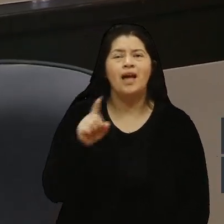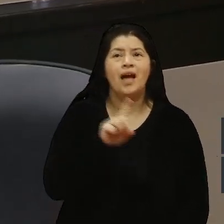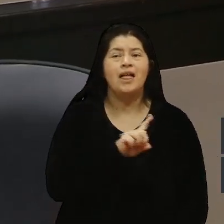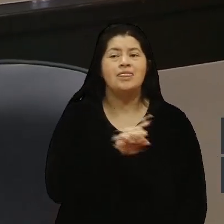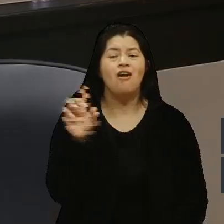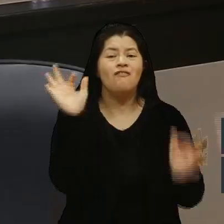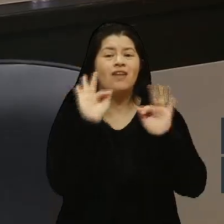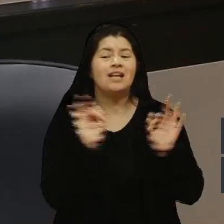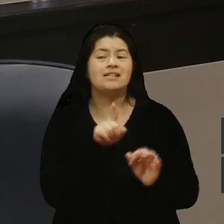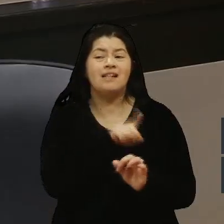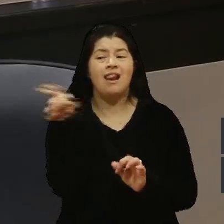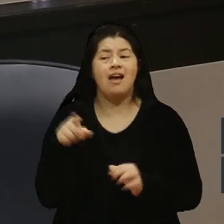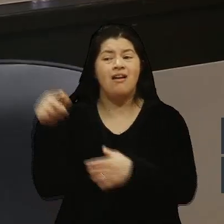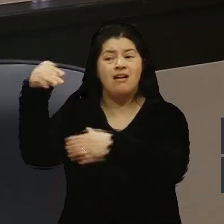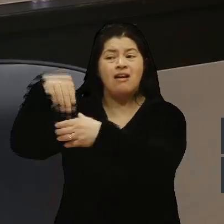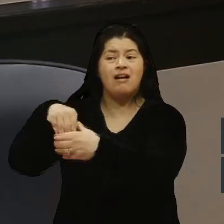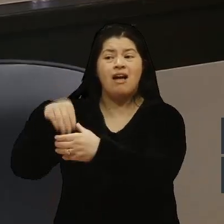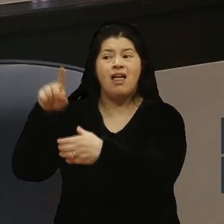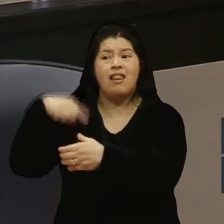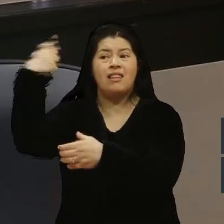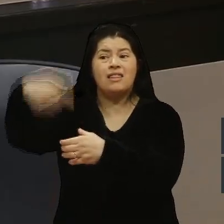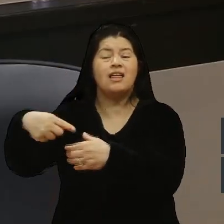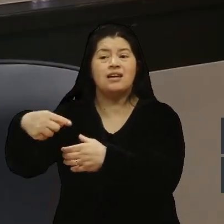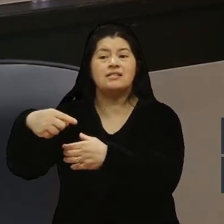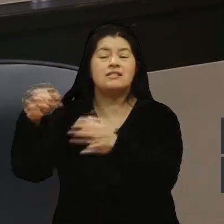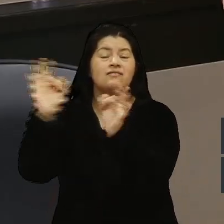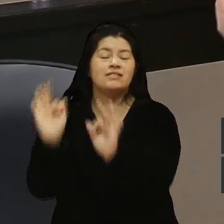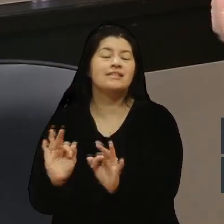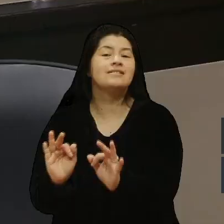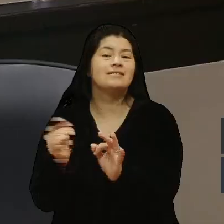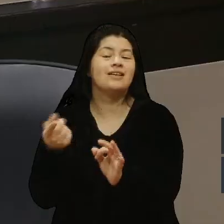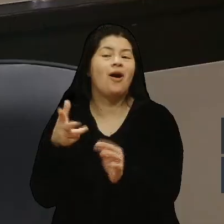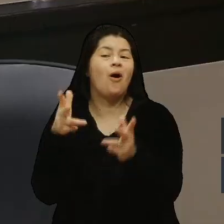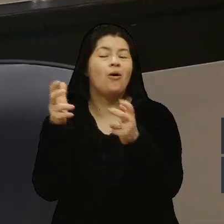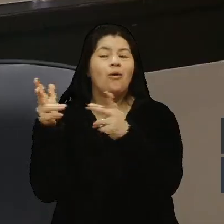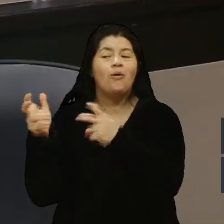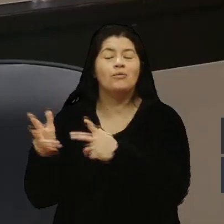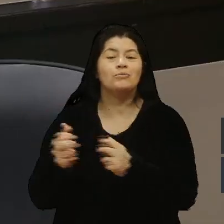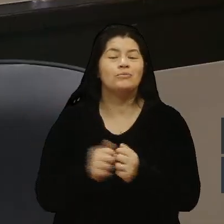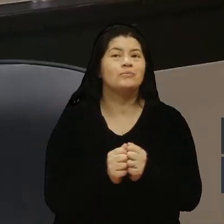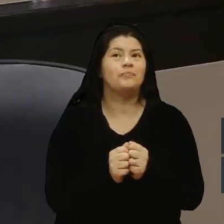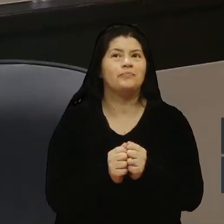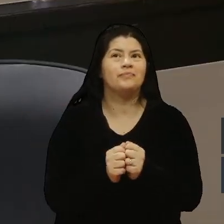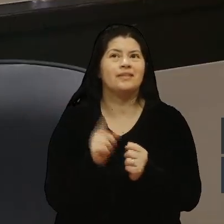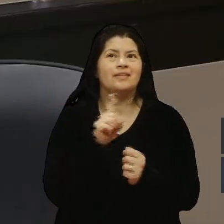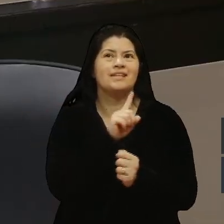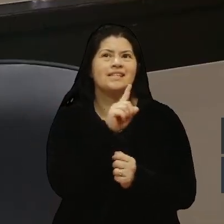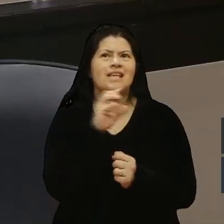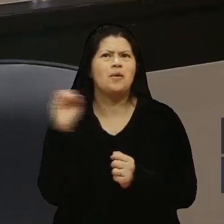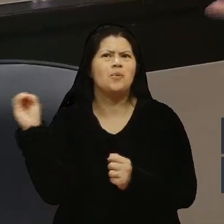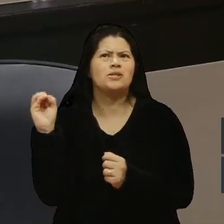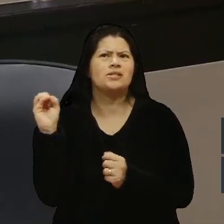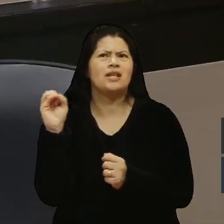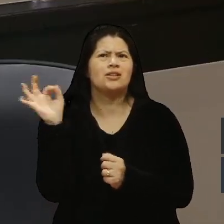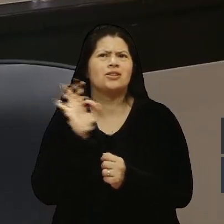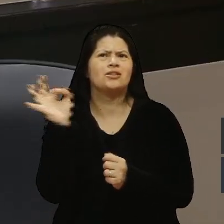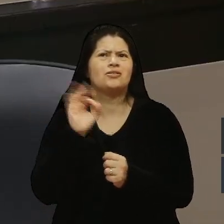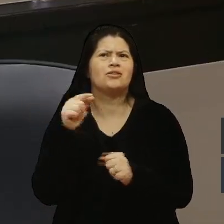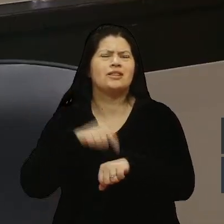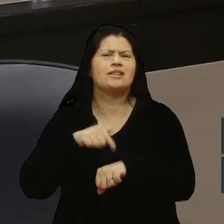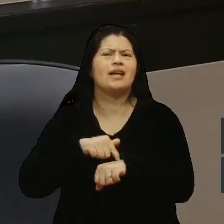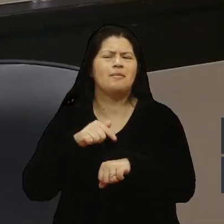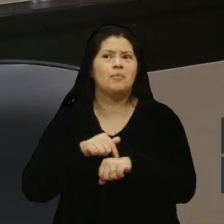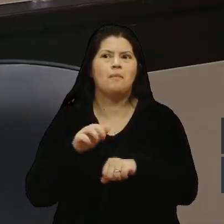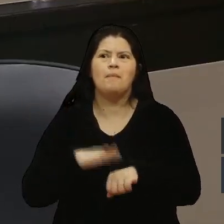felizes contigo lá dentro, lá fora as pessoas vão estar. E isso eu noto que muitas vezes, não é 100% do tempo, vereador capitão, mas a maior parte do